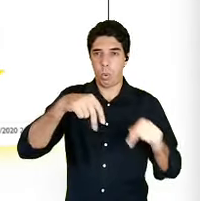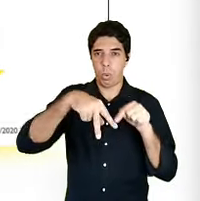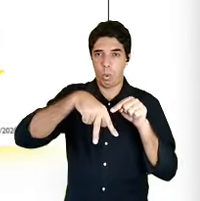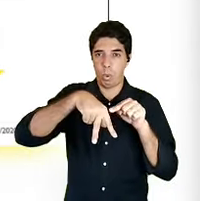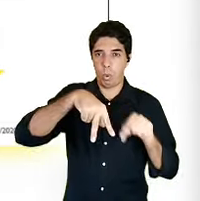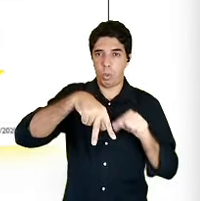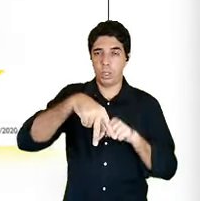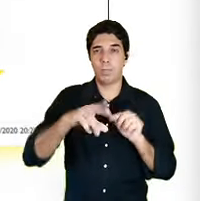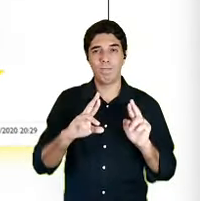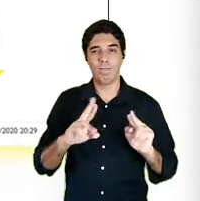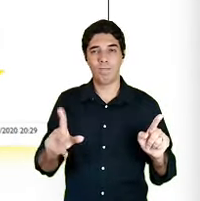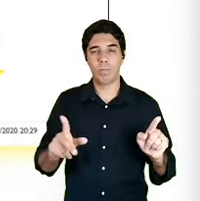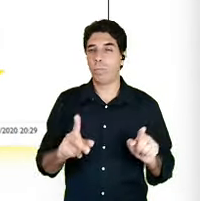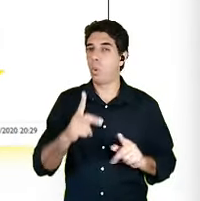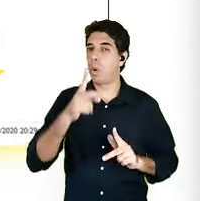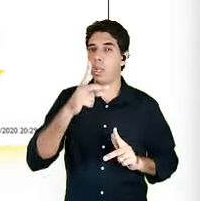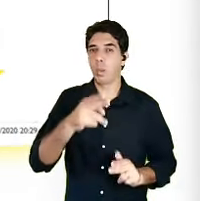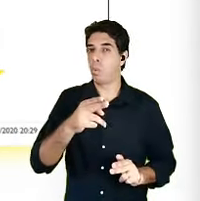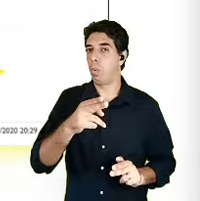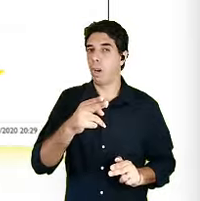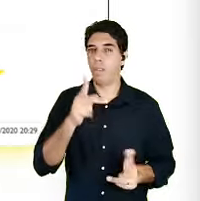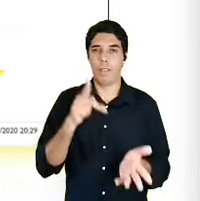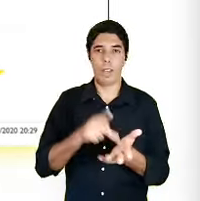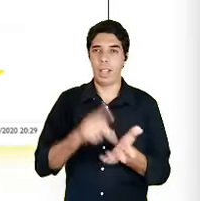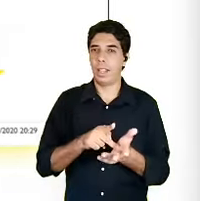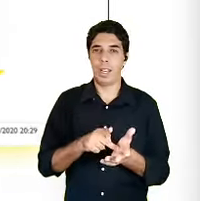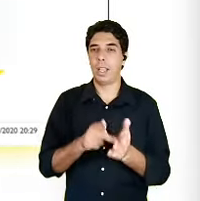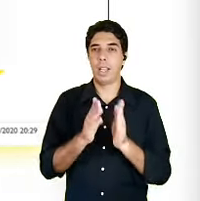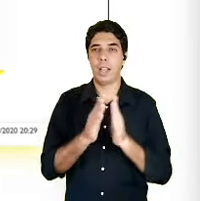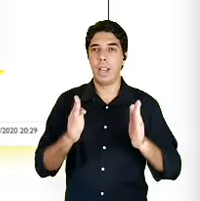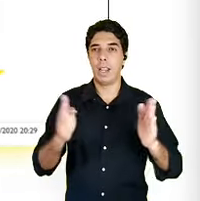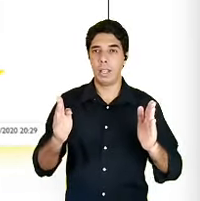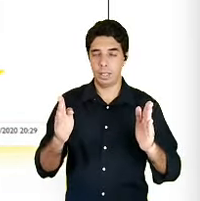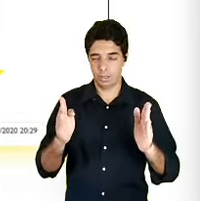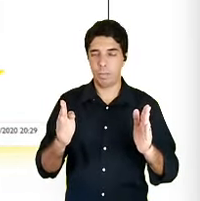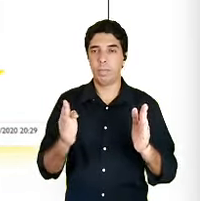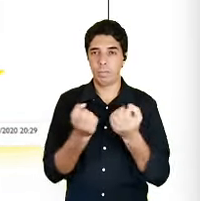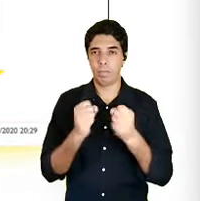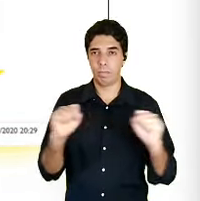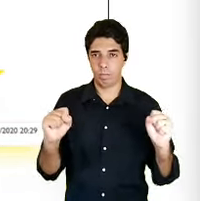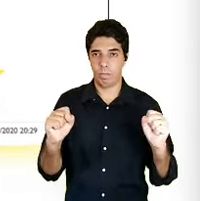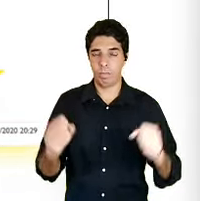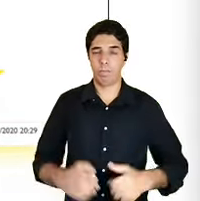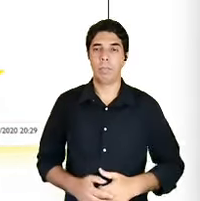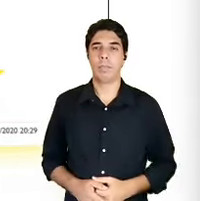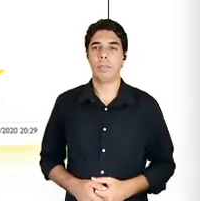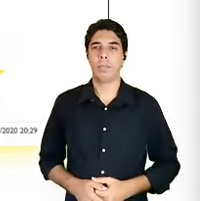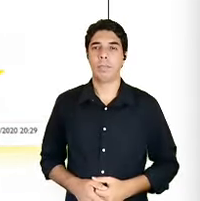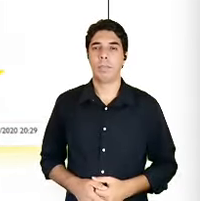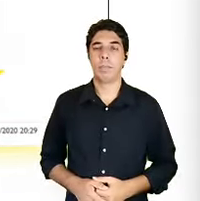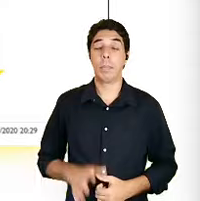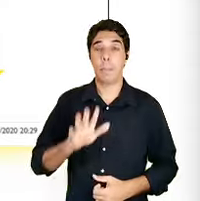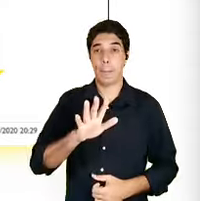cônica. Na projeção cônica, o objeto ele não é representado em verdadeira grandeza, aqui ele é,